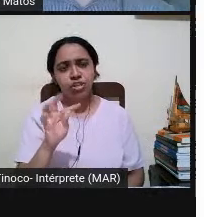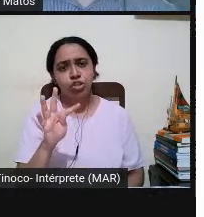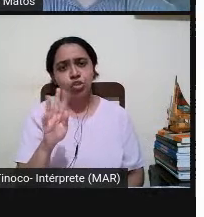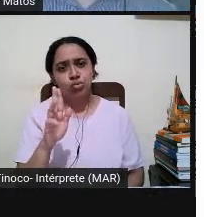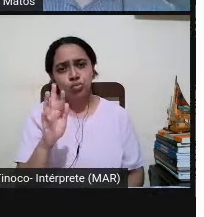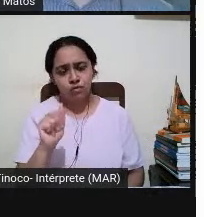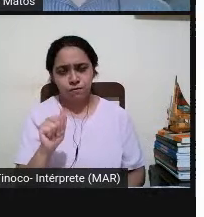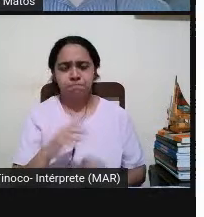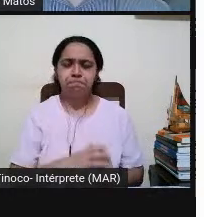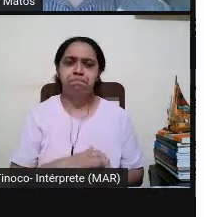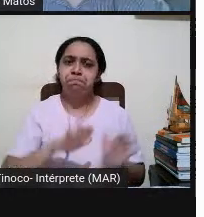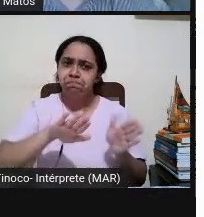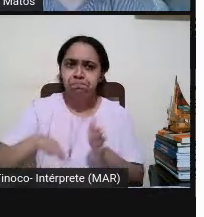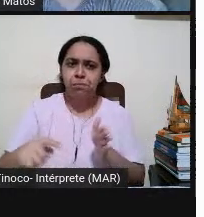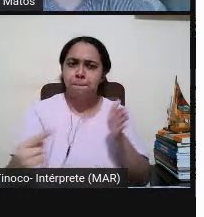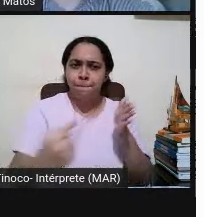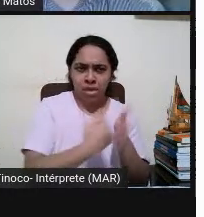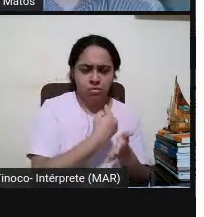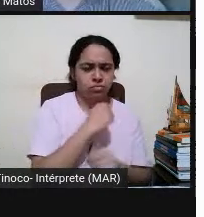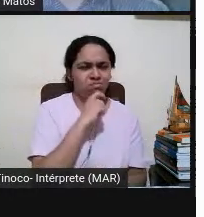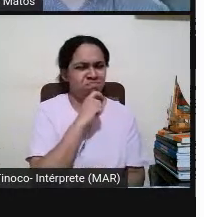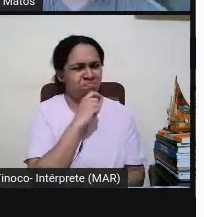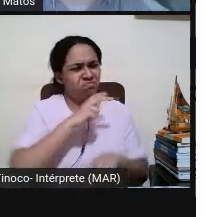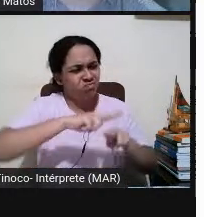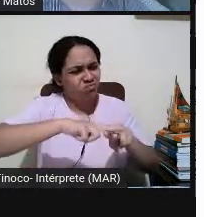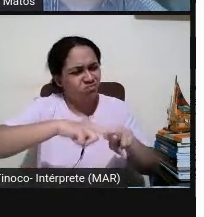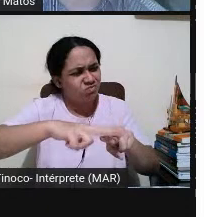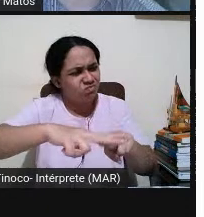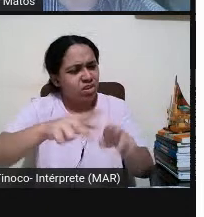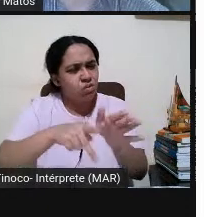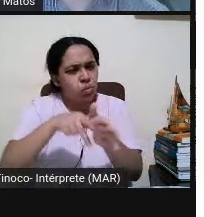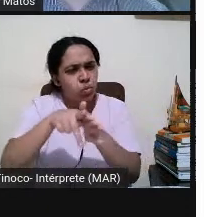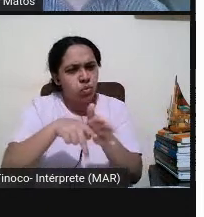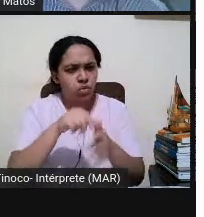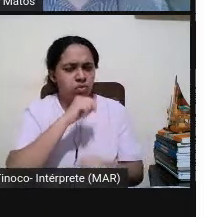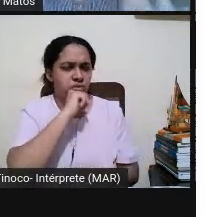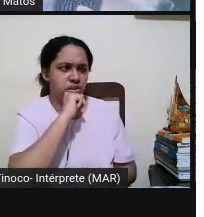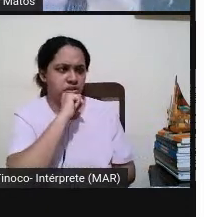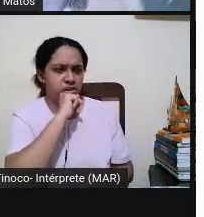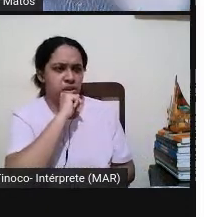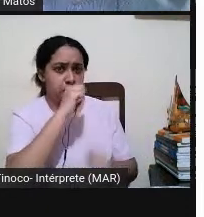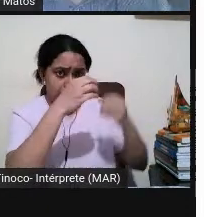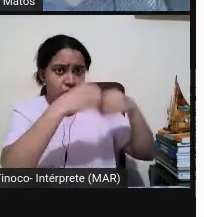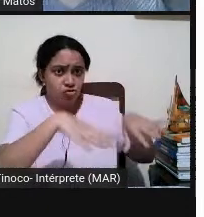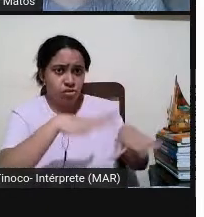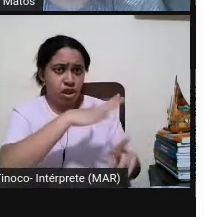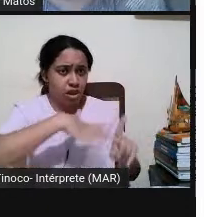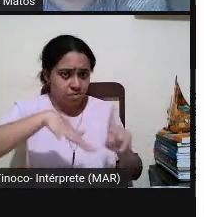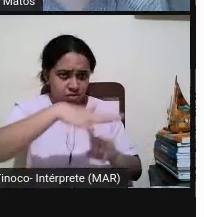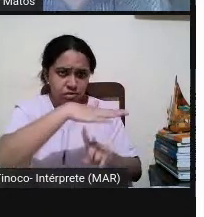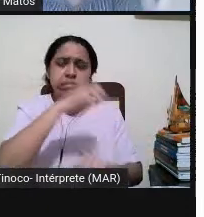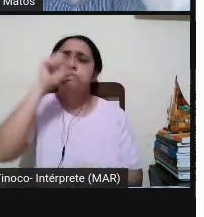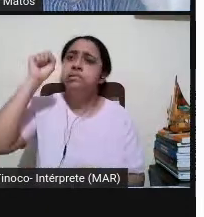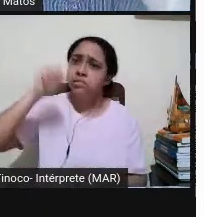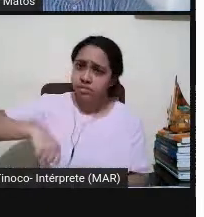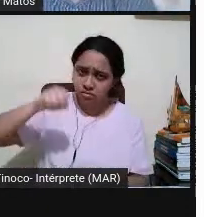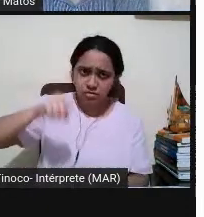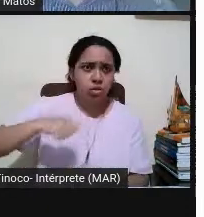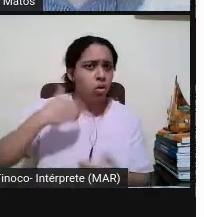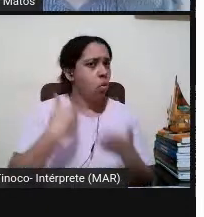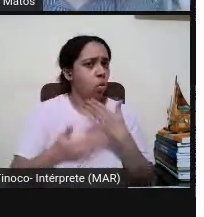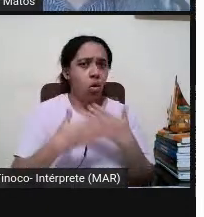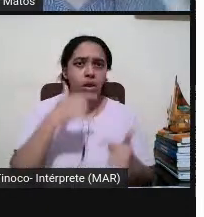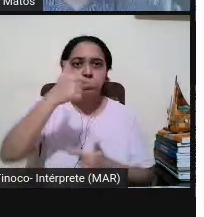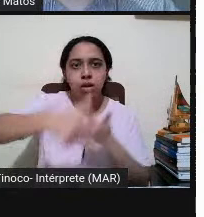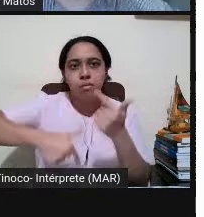Diego mas ferrovia não tem impacto ambiental gente tem como qualquer outra atividade